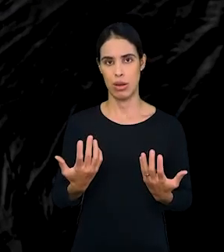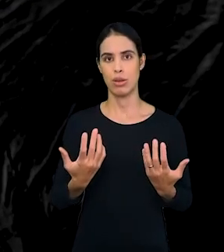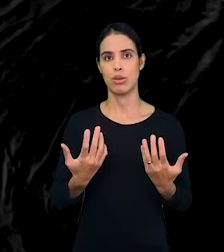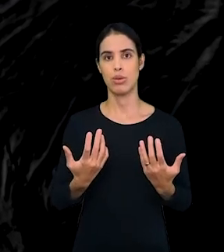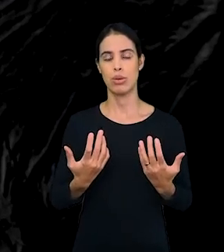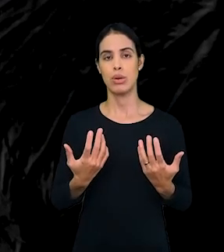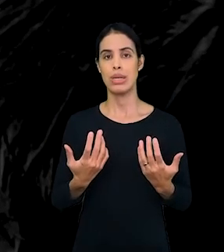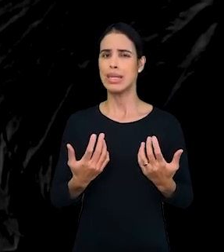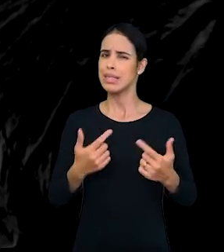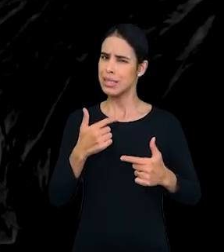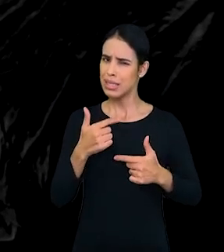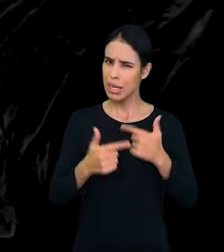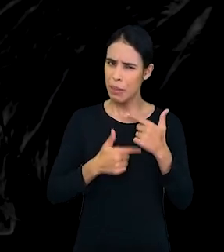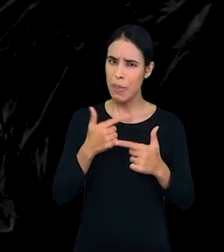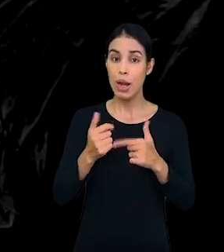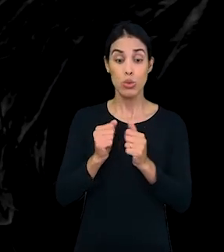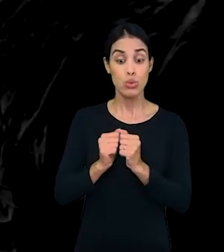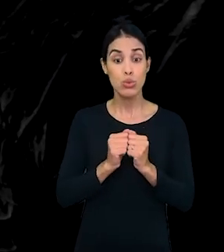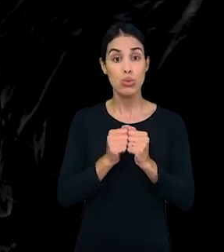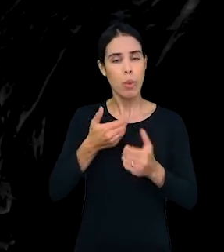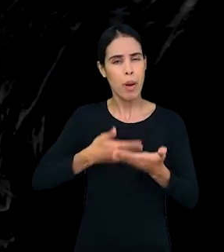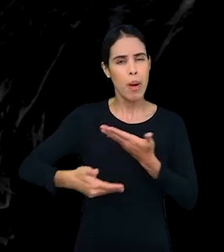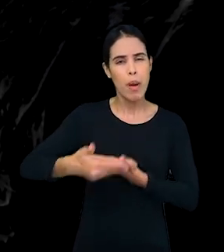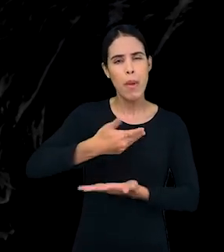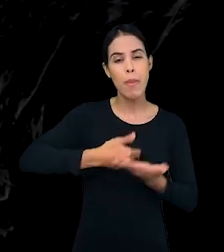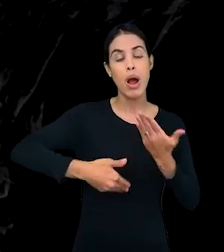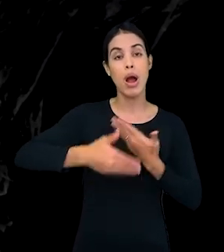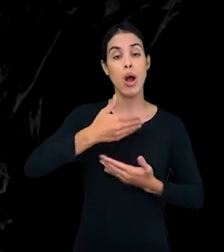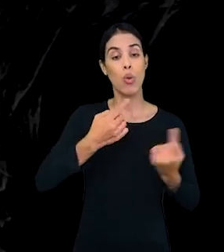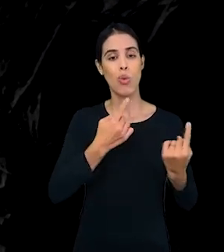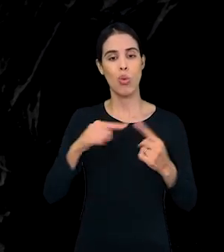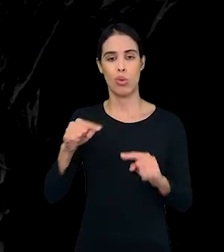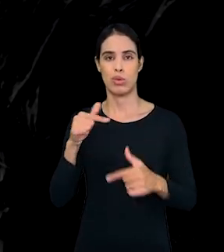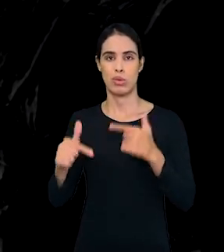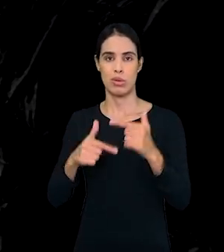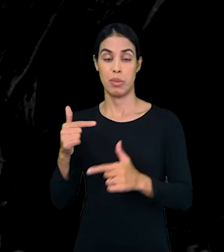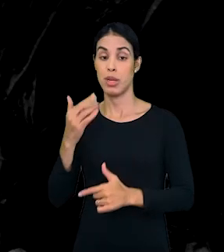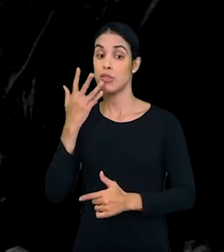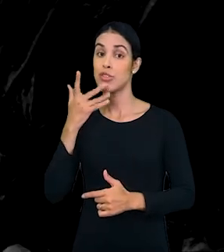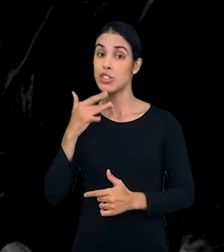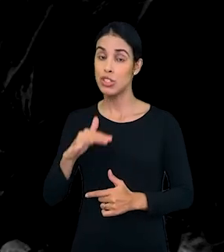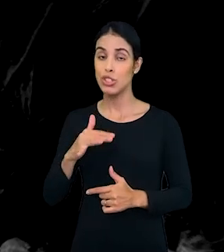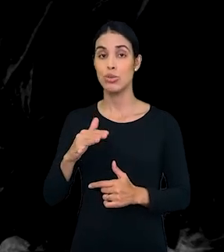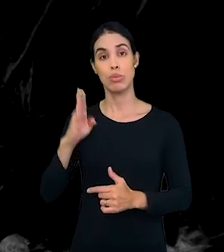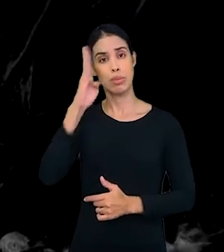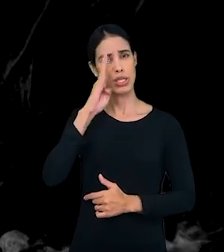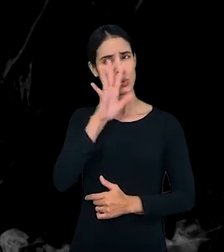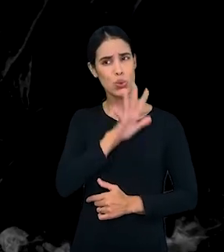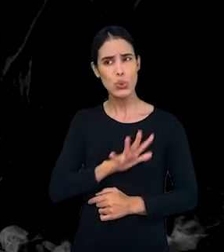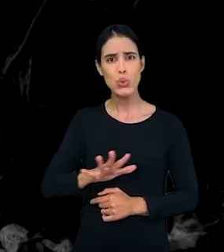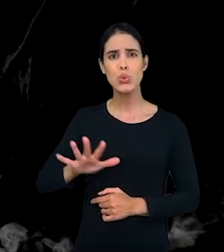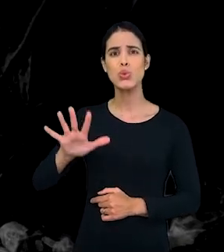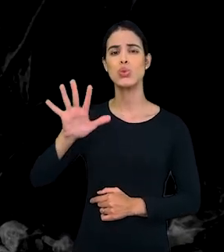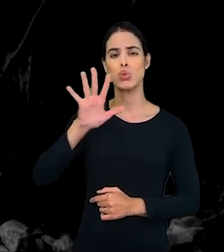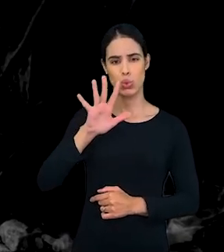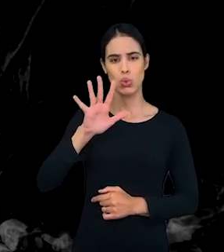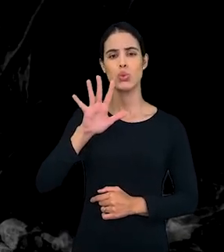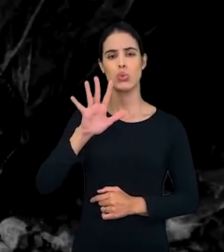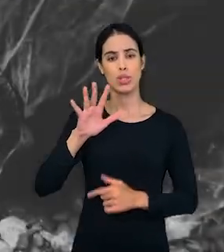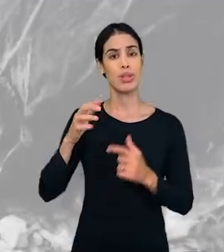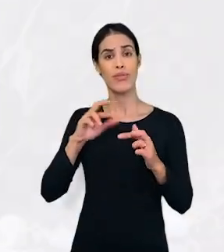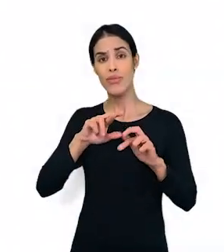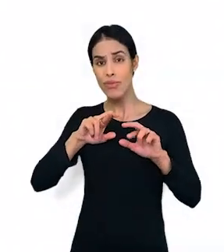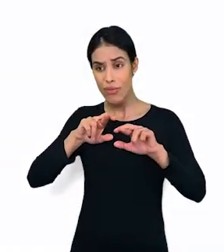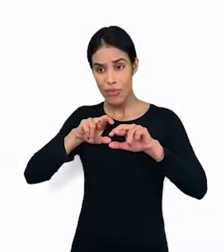próprias para a erradicação do trabalho infantil, portanto, elas se desenvolvem em todo o país, nos diversos